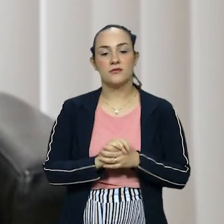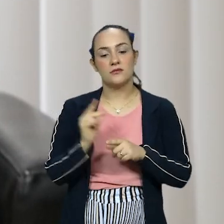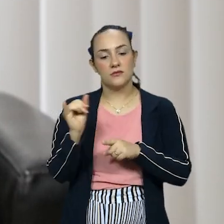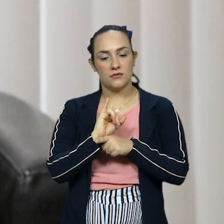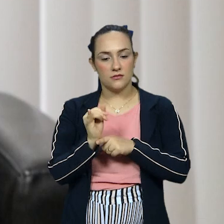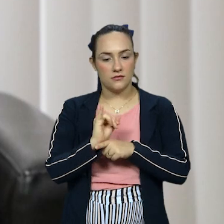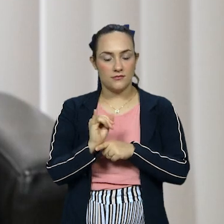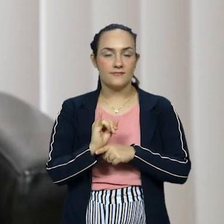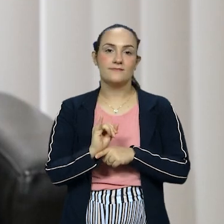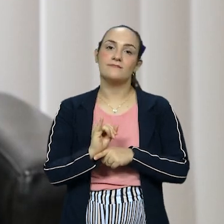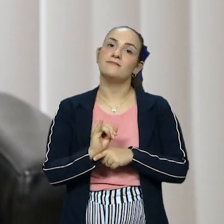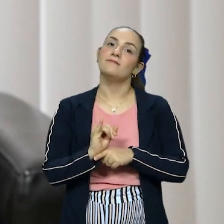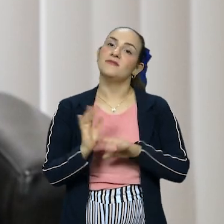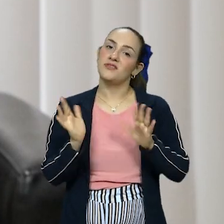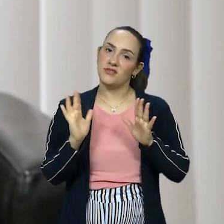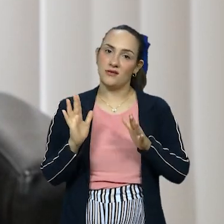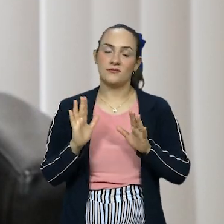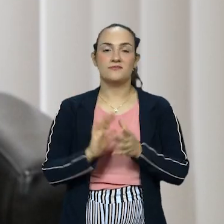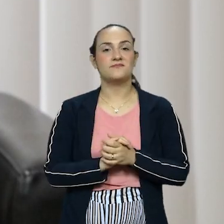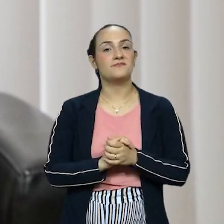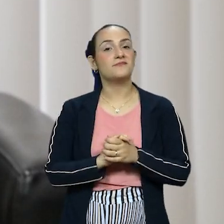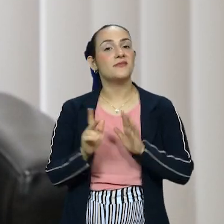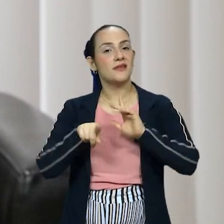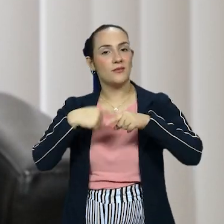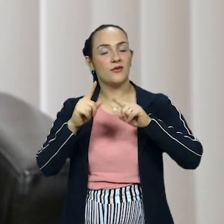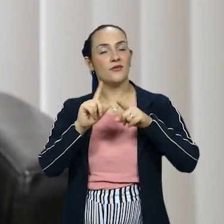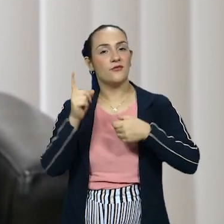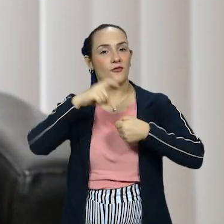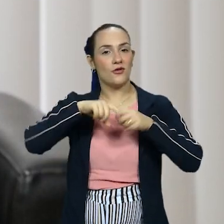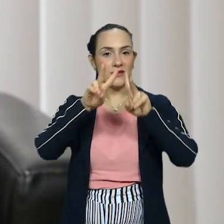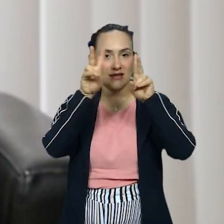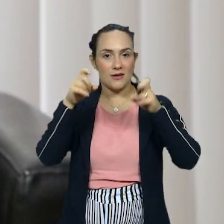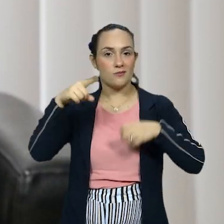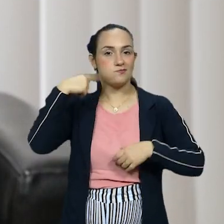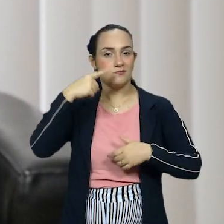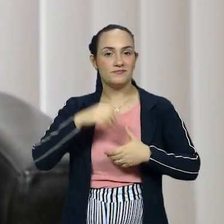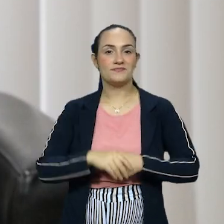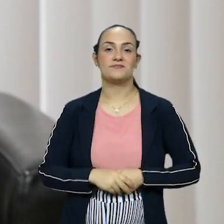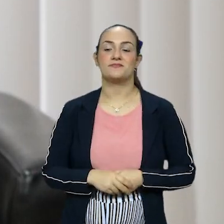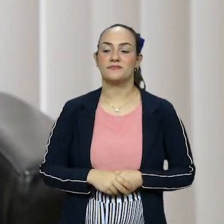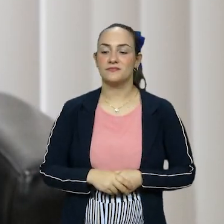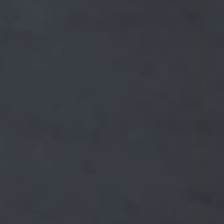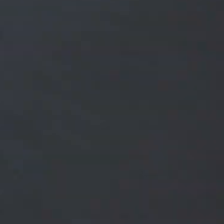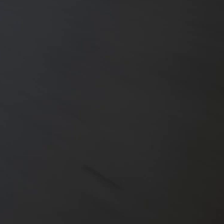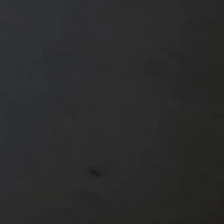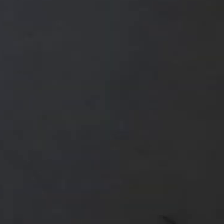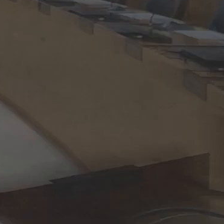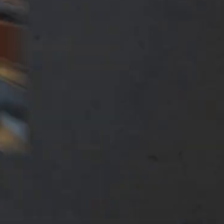assistidas por esses canais no YouTube. Até o próximo Mérito da Questão.